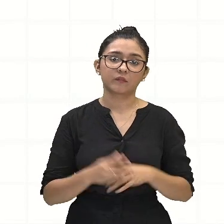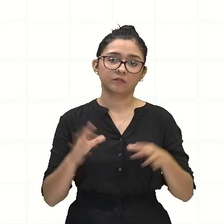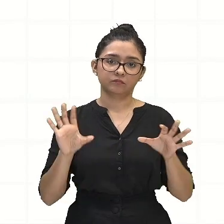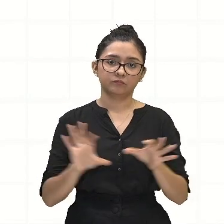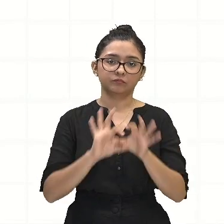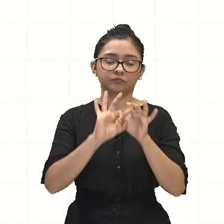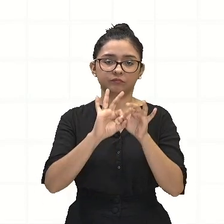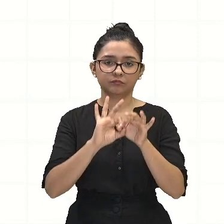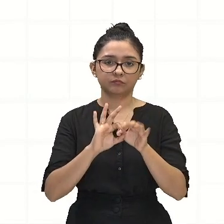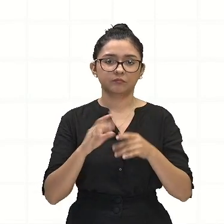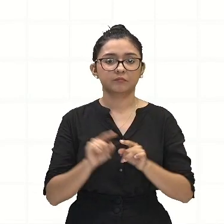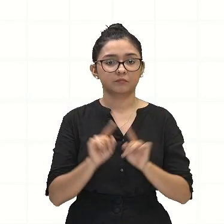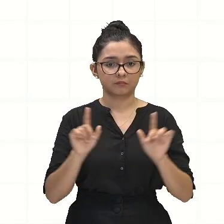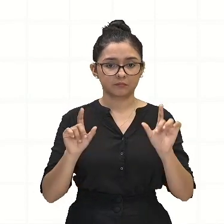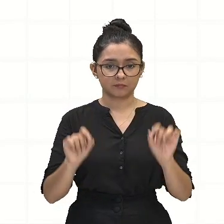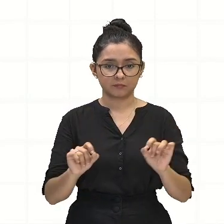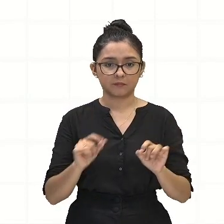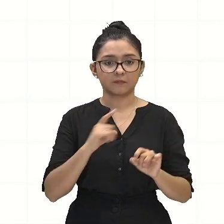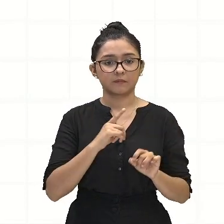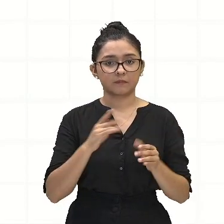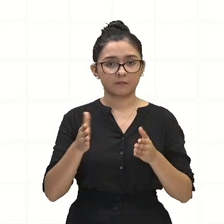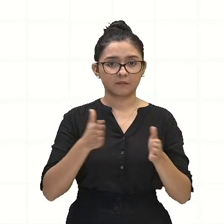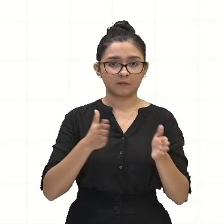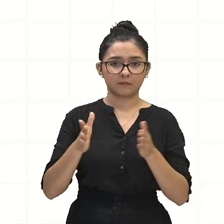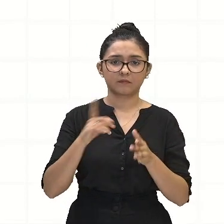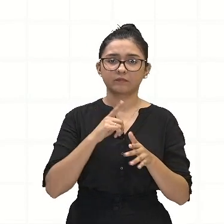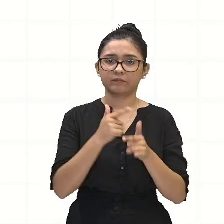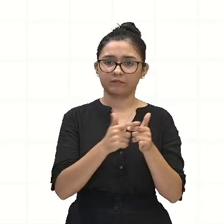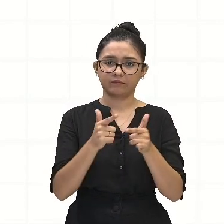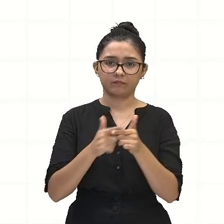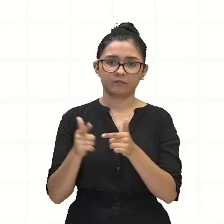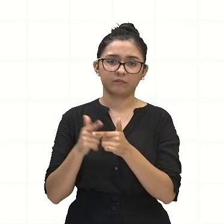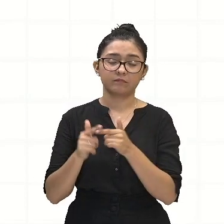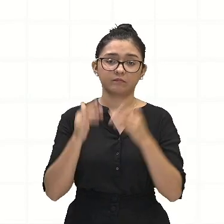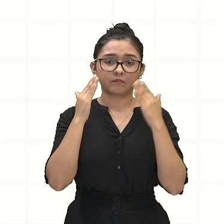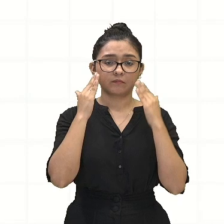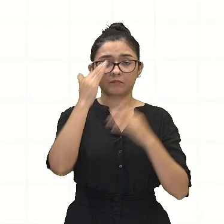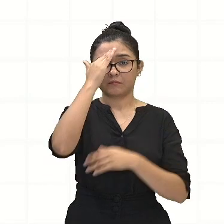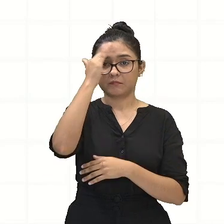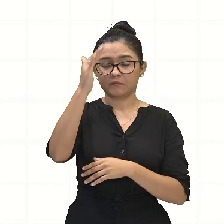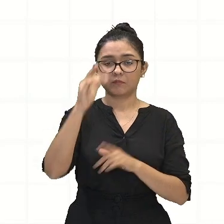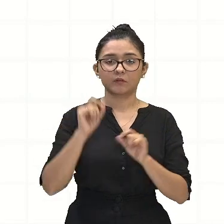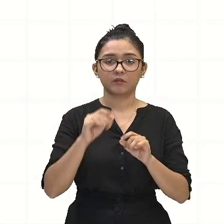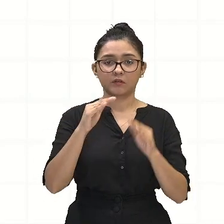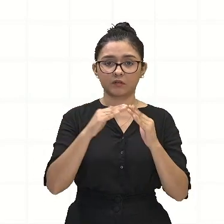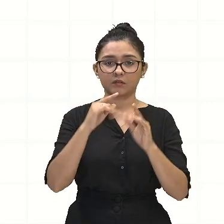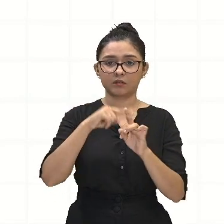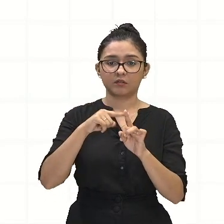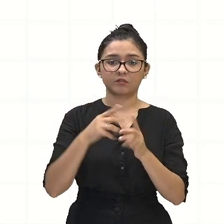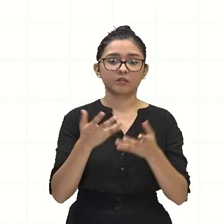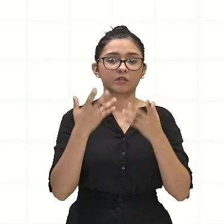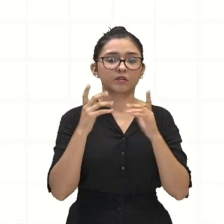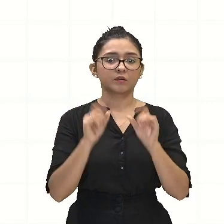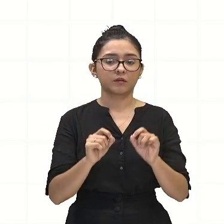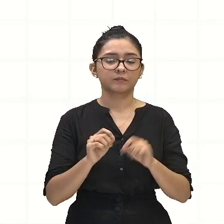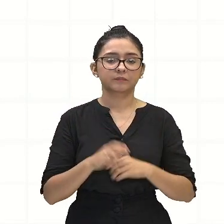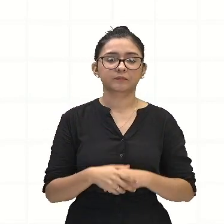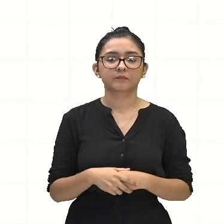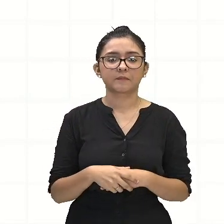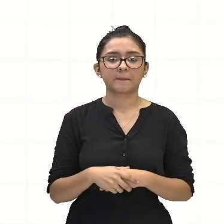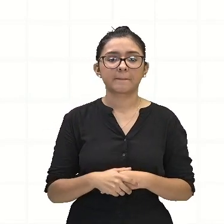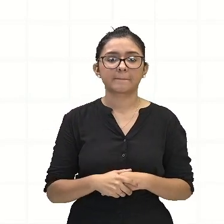alianças. Contudo, houve períodos de conflito, especialmente quando a Igreja buscava preservar